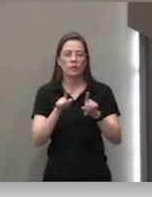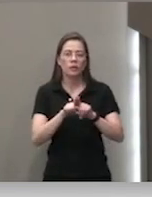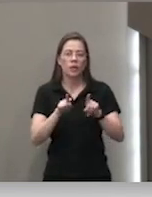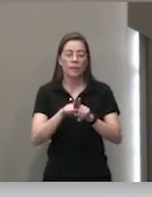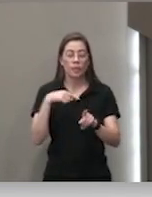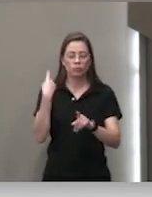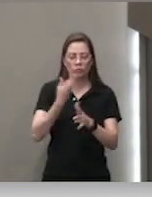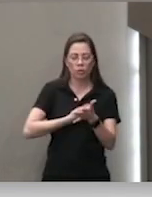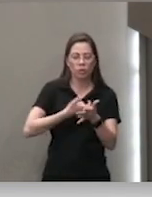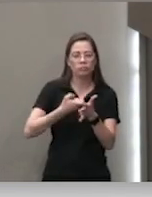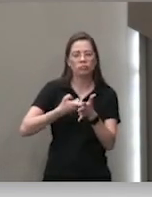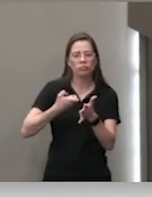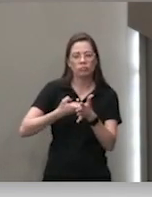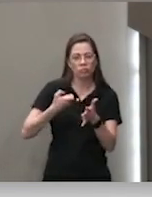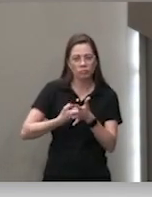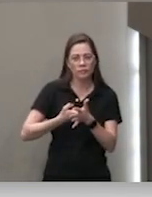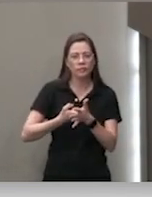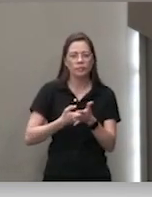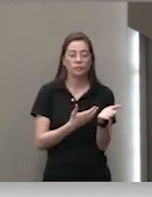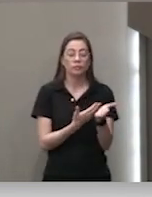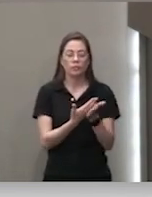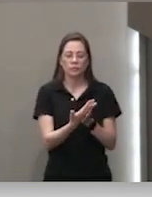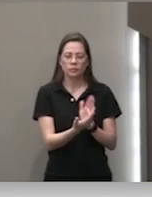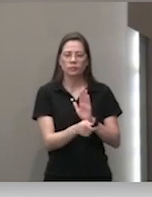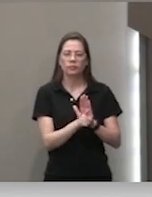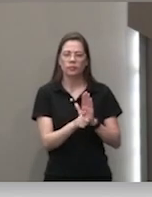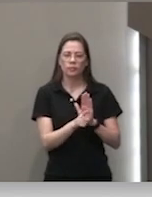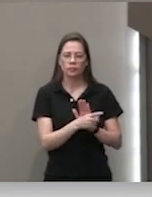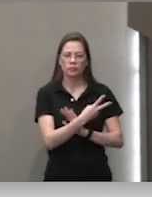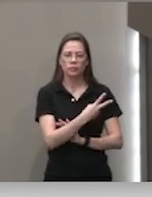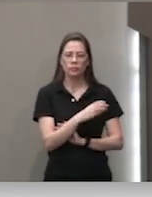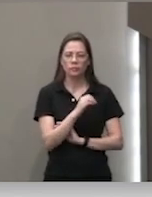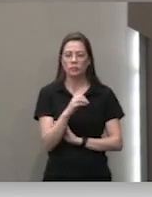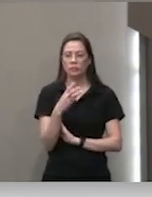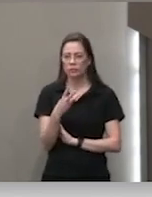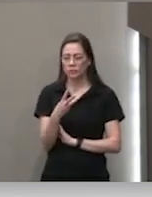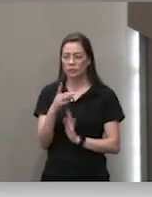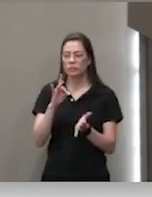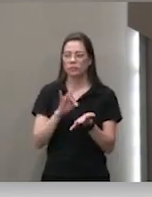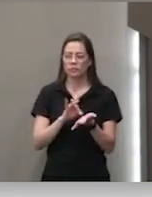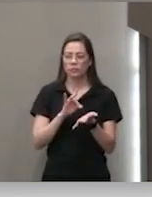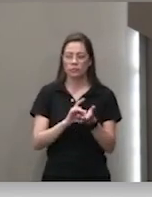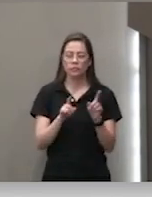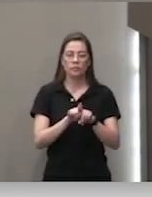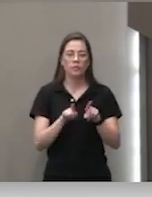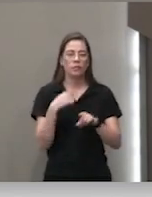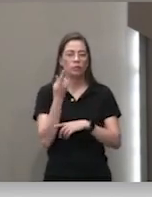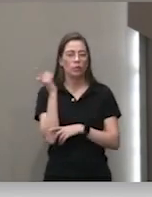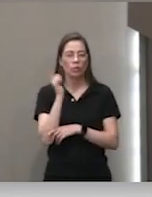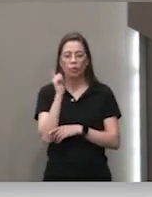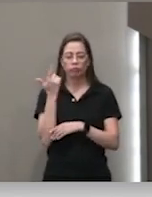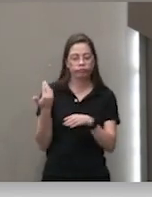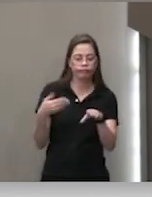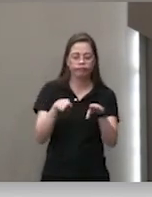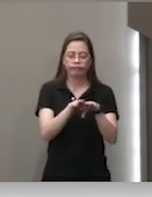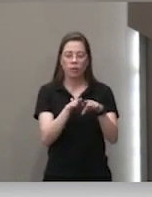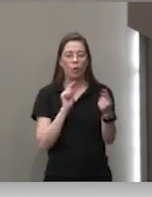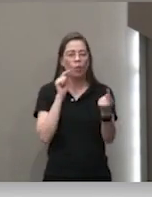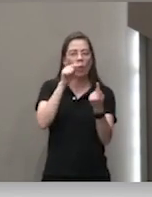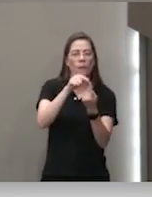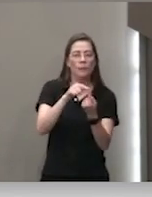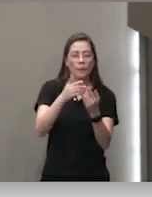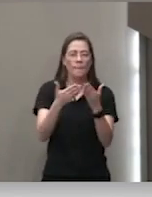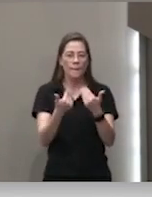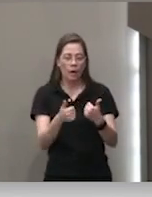gente luta, né, desde o ano de 2013 também, de fato, nós não conseguimos atingir um objetivo que eles